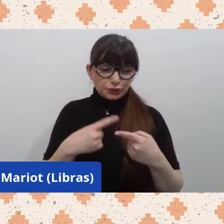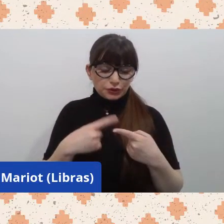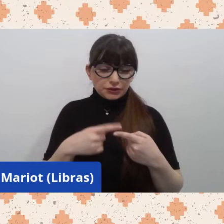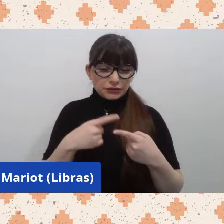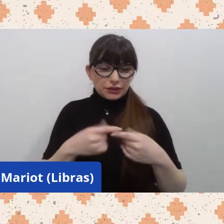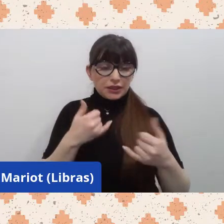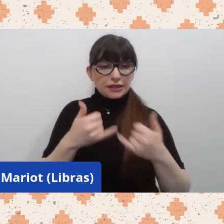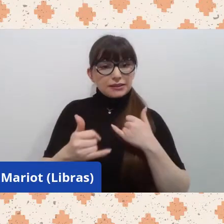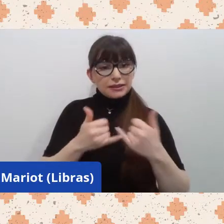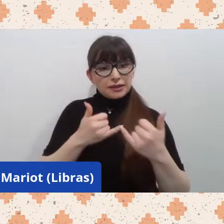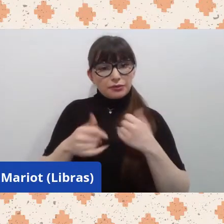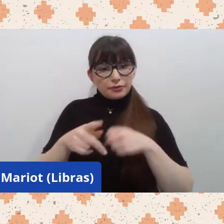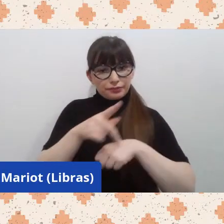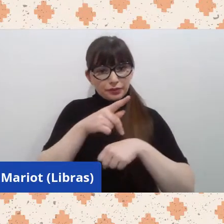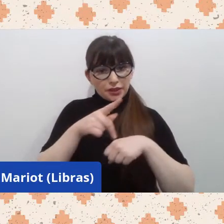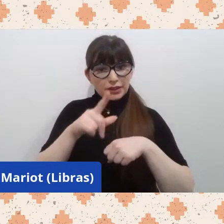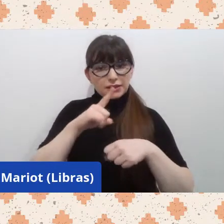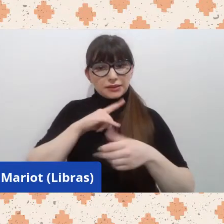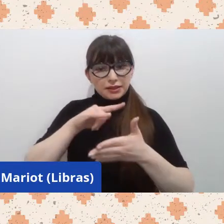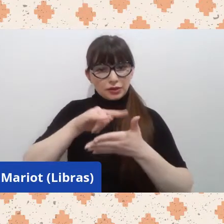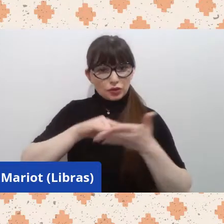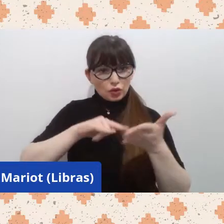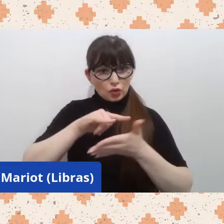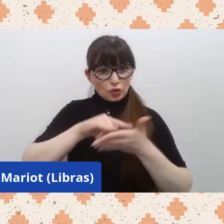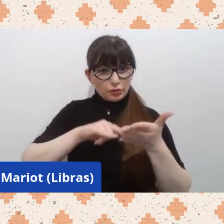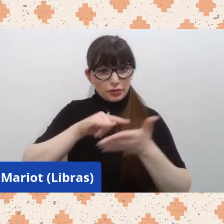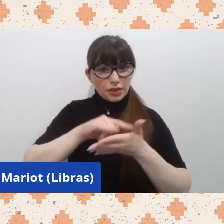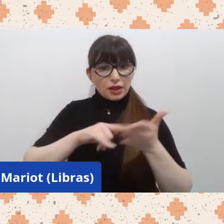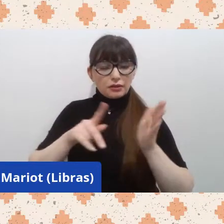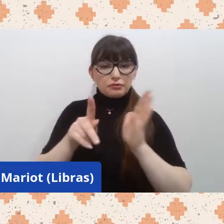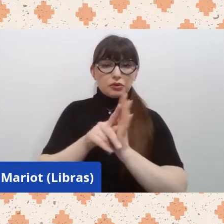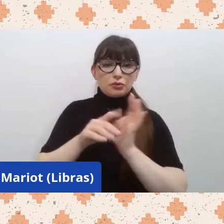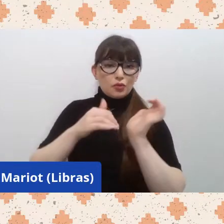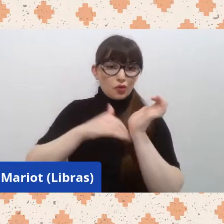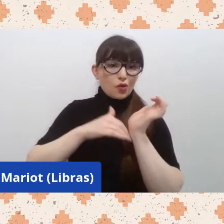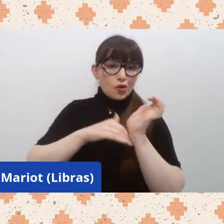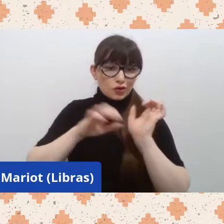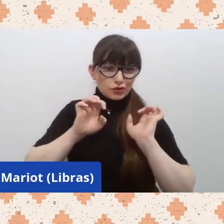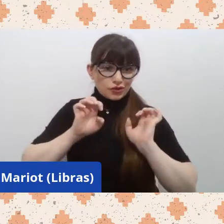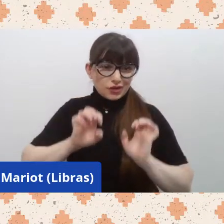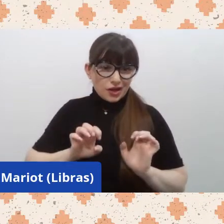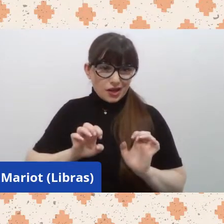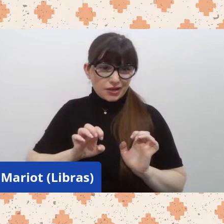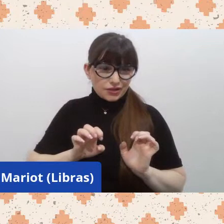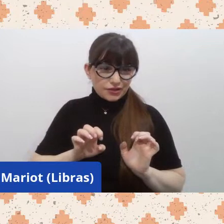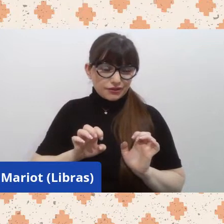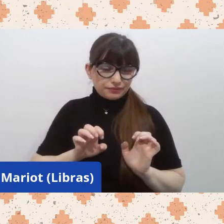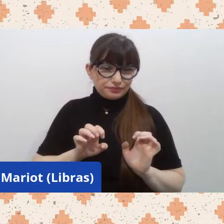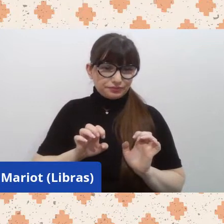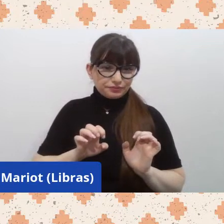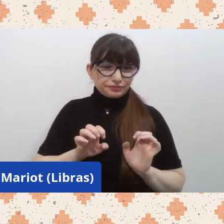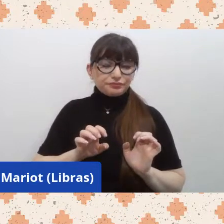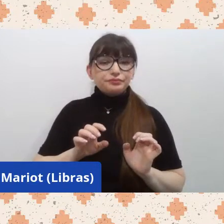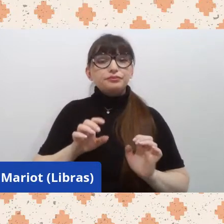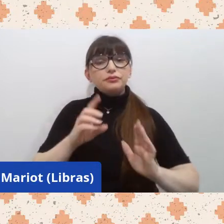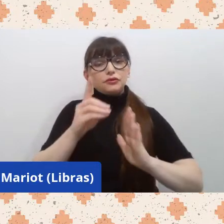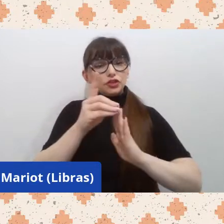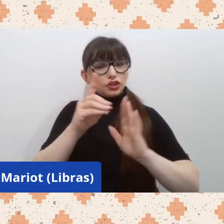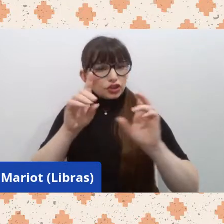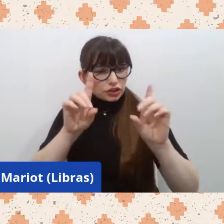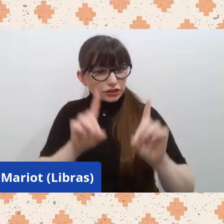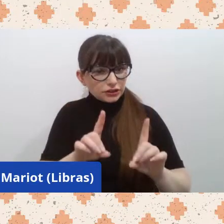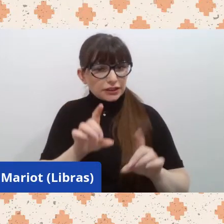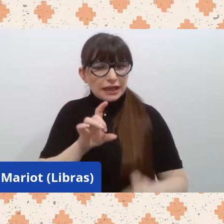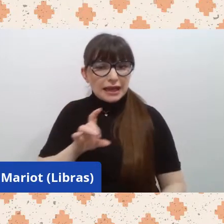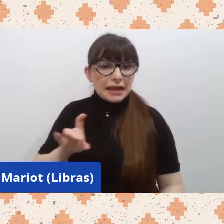eles têm um documento, um código de ética, um documento de diretrizes, e cada instituição